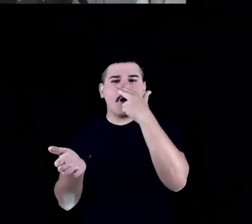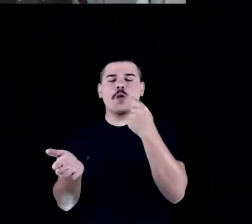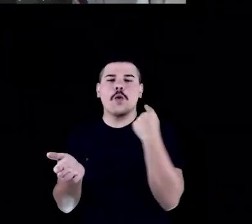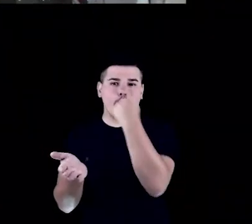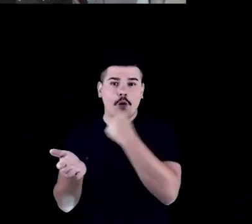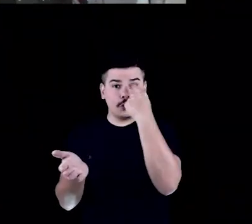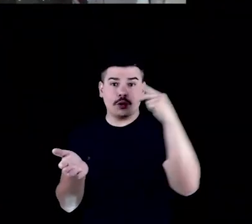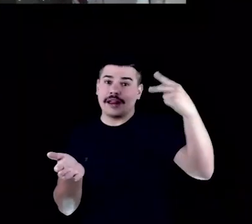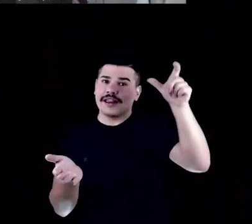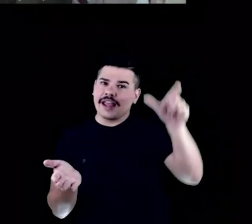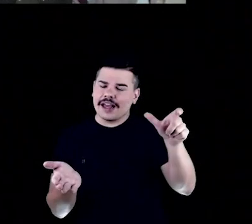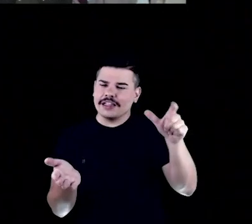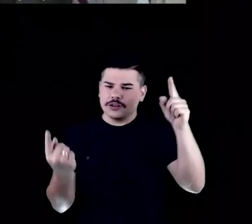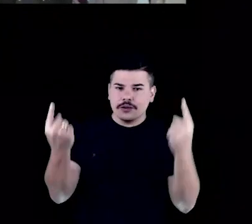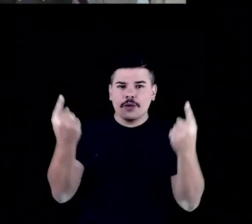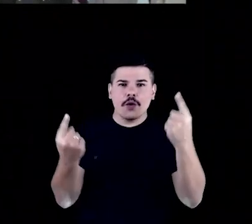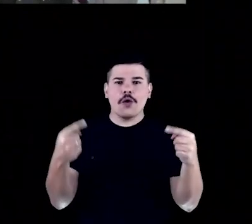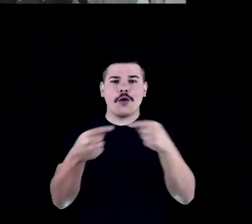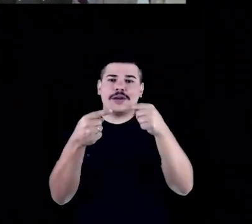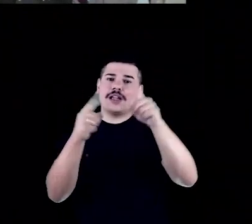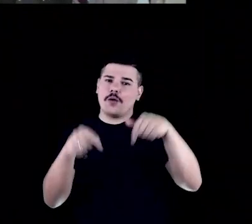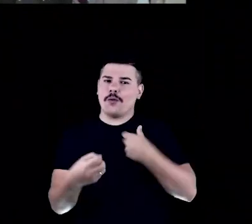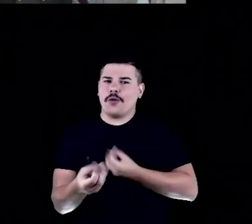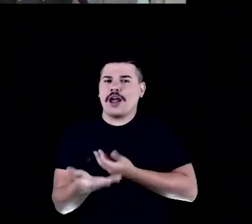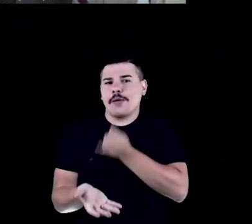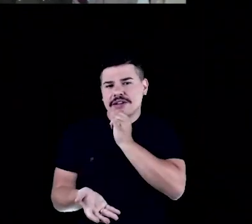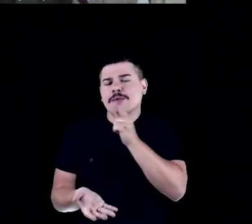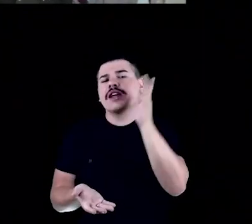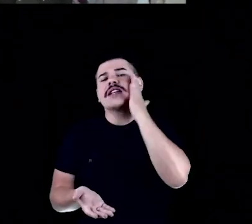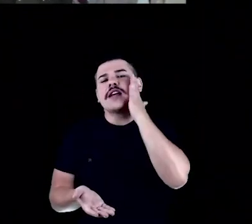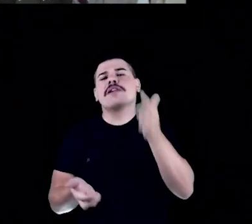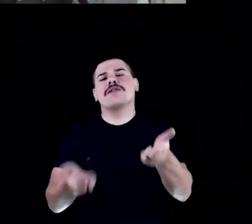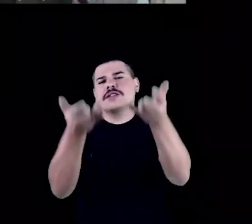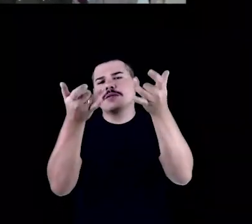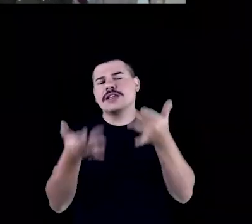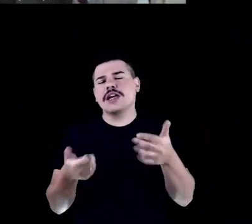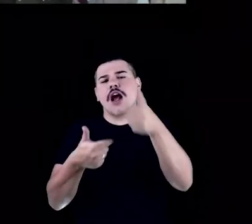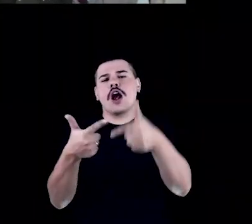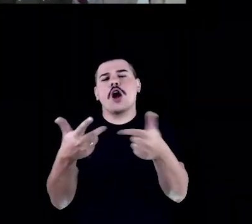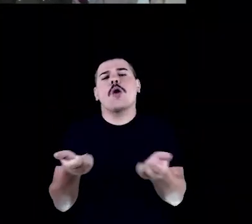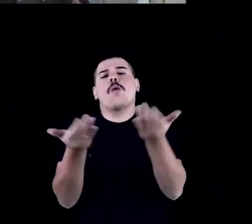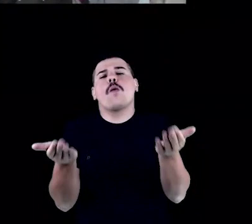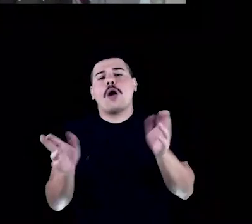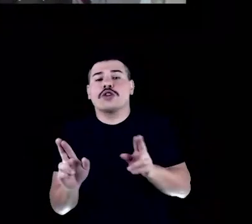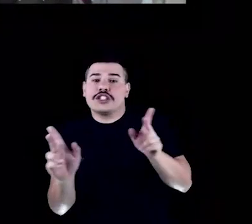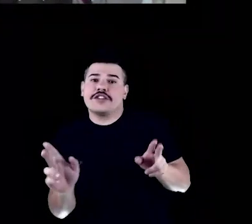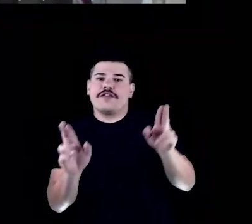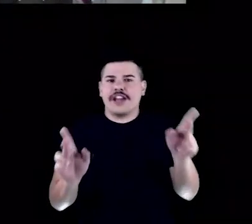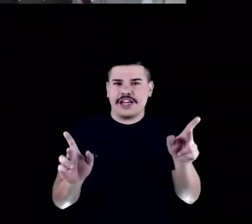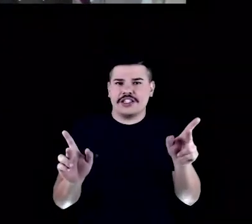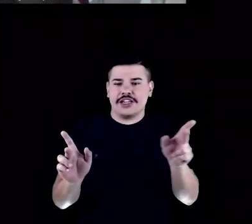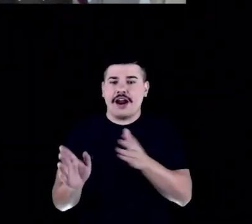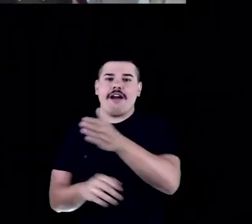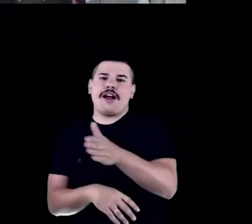onde seria o rosto dele, e isso dialoga com o poema, por exemplo. Né? Queria saber quais são as